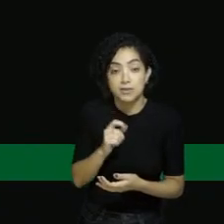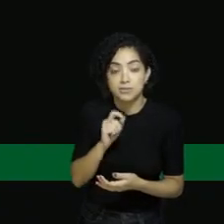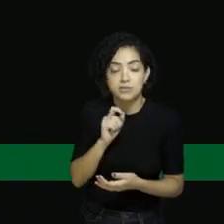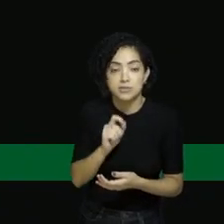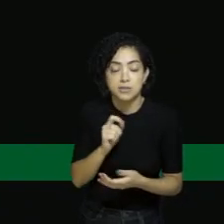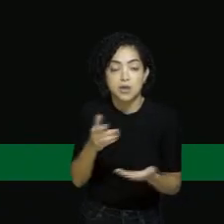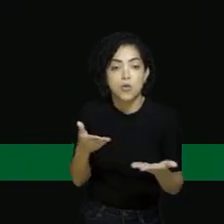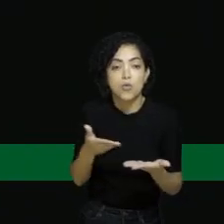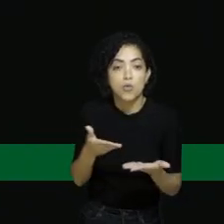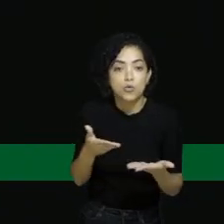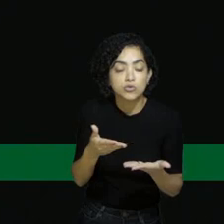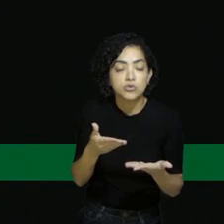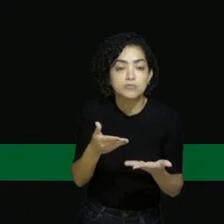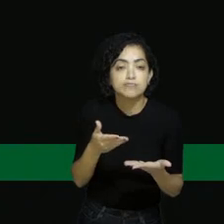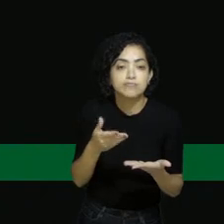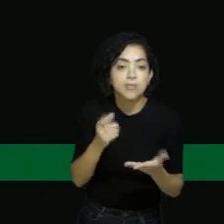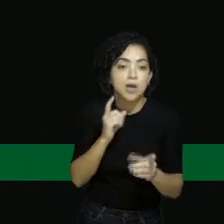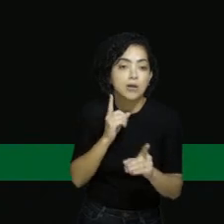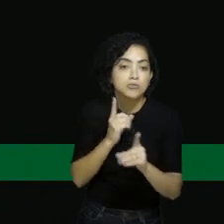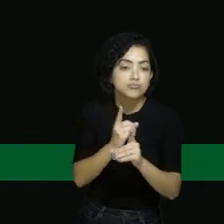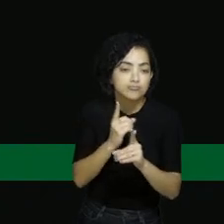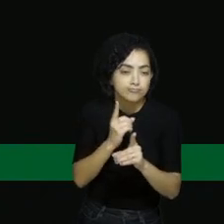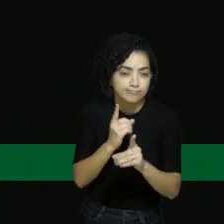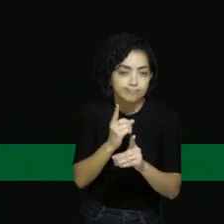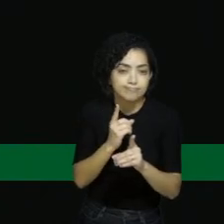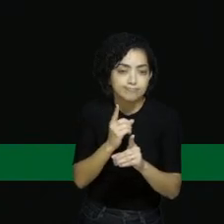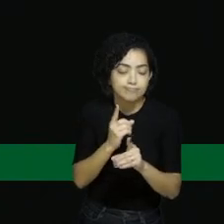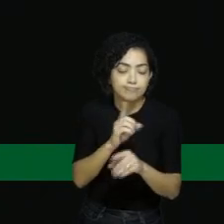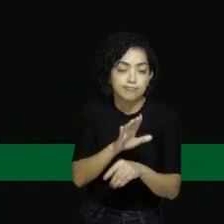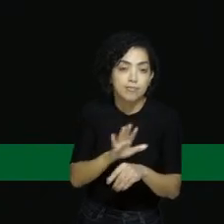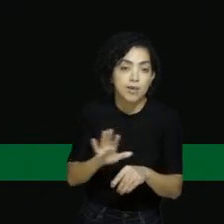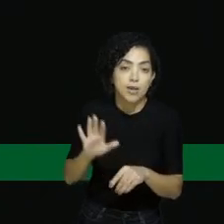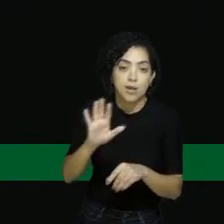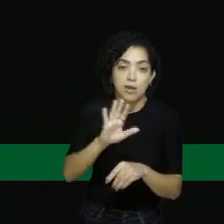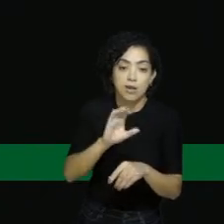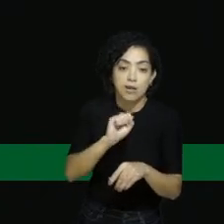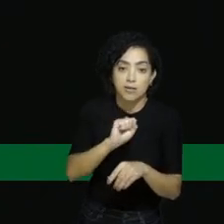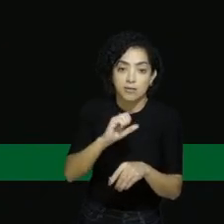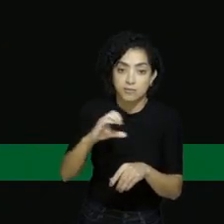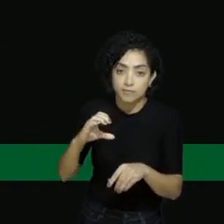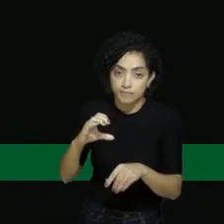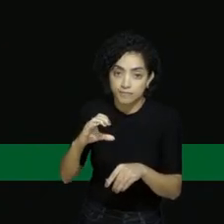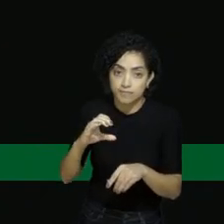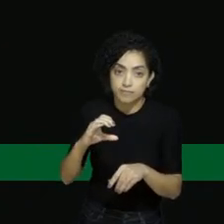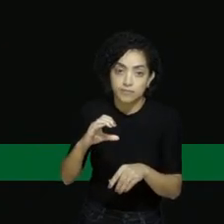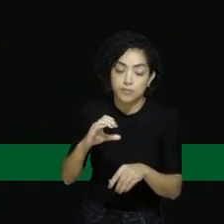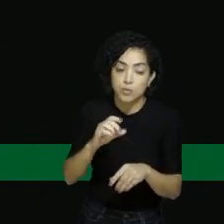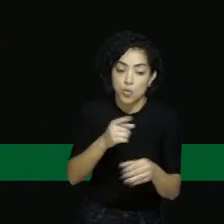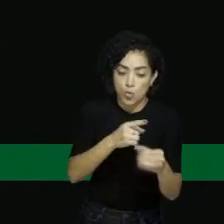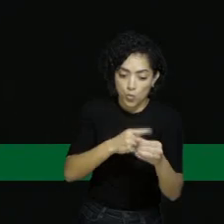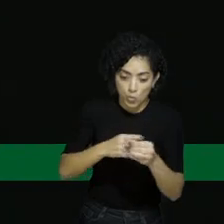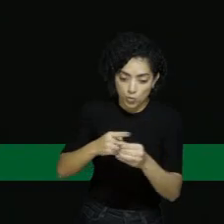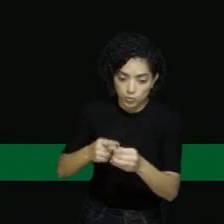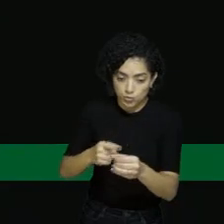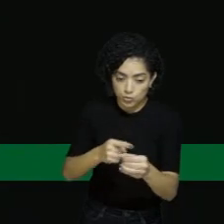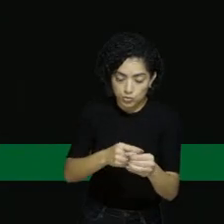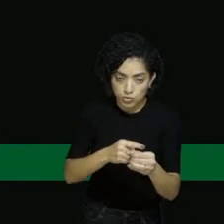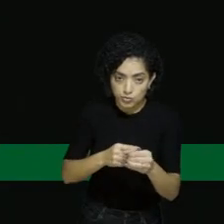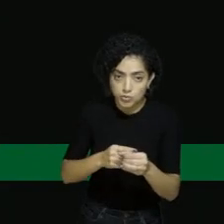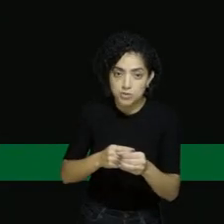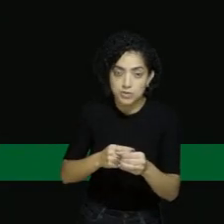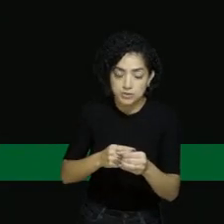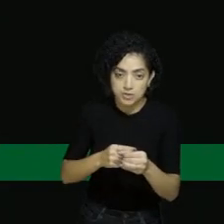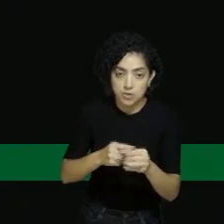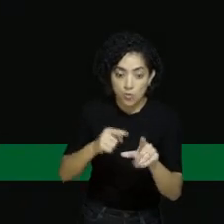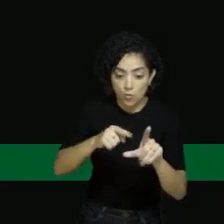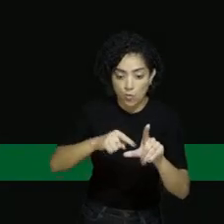hoje nós encontramos, a nível de Santa Catarina em especial, nos municípios, um índice